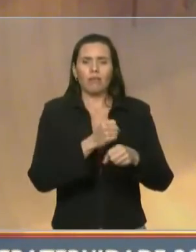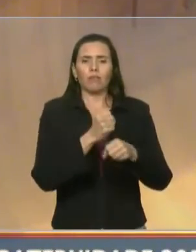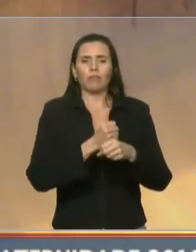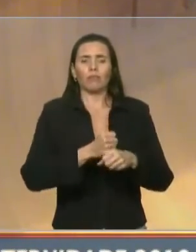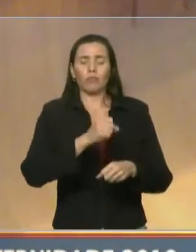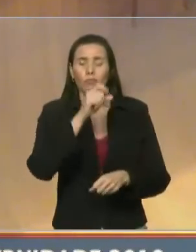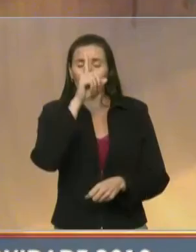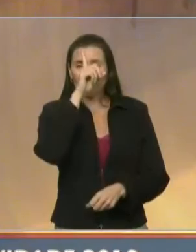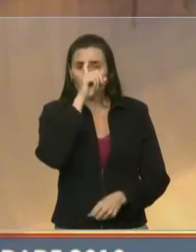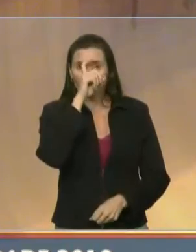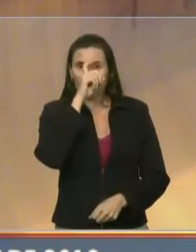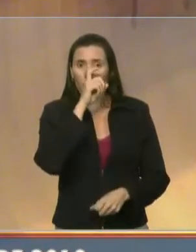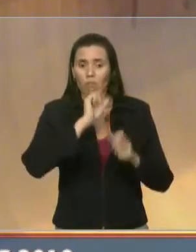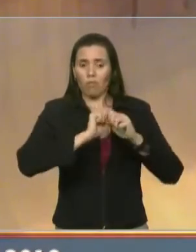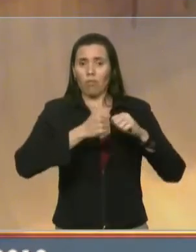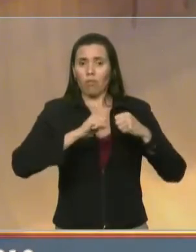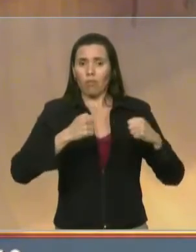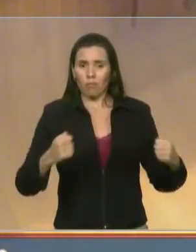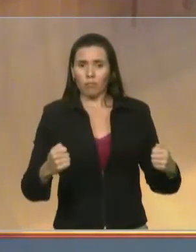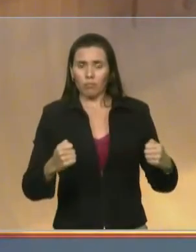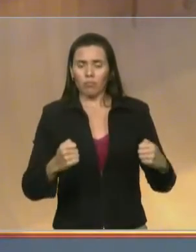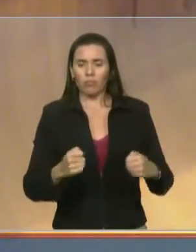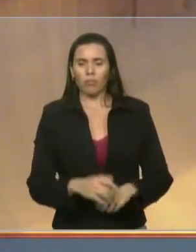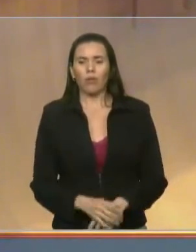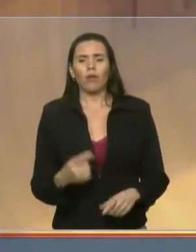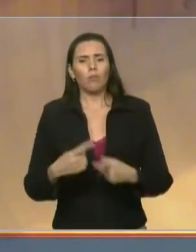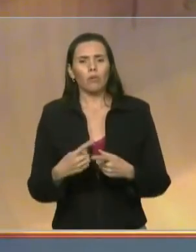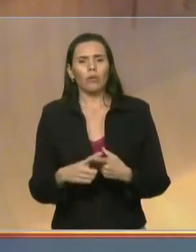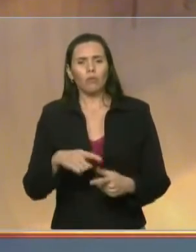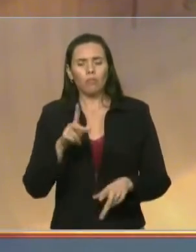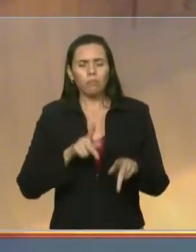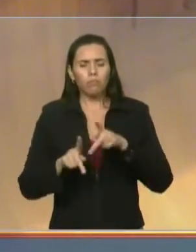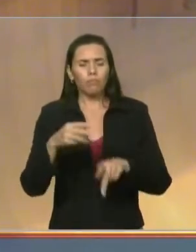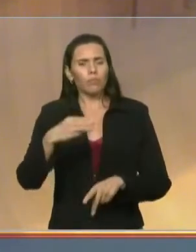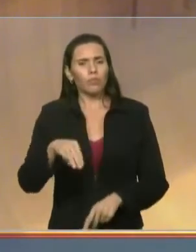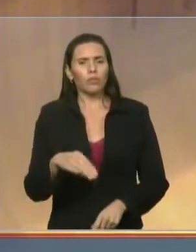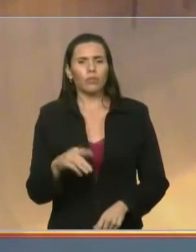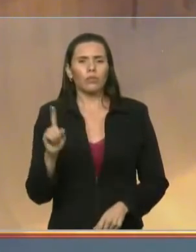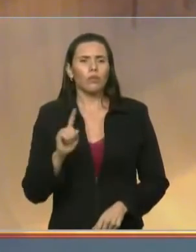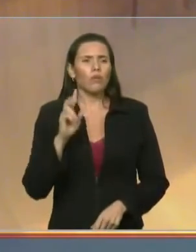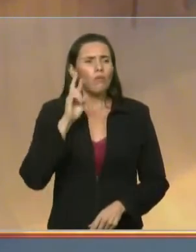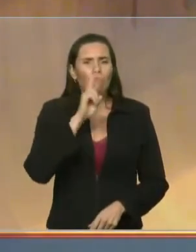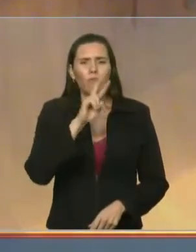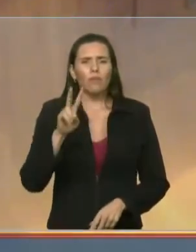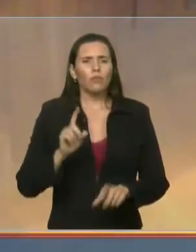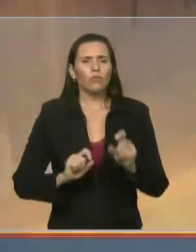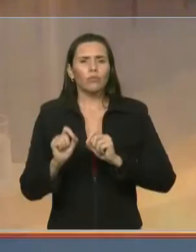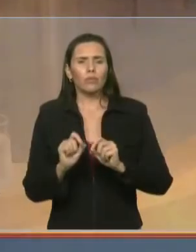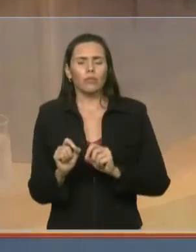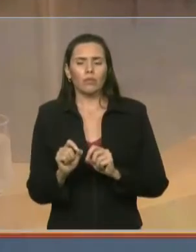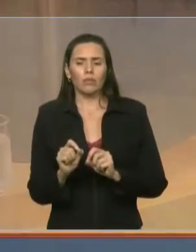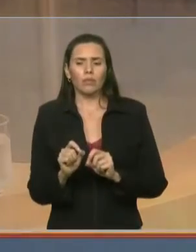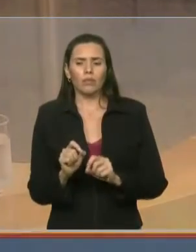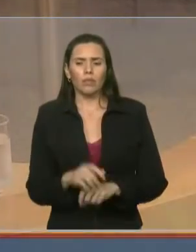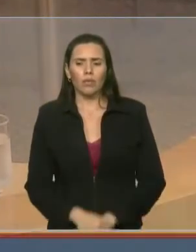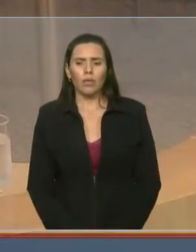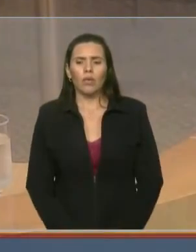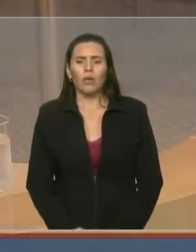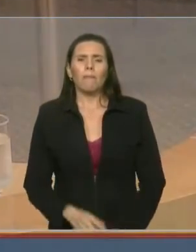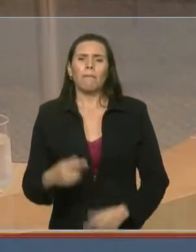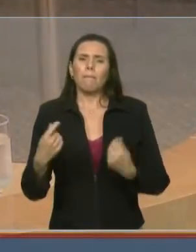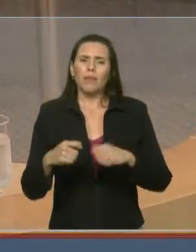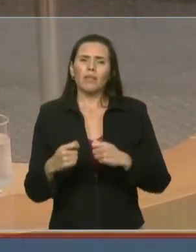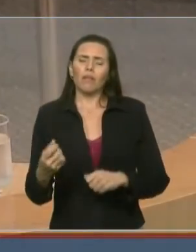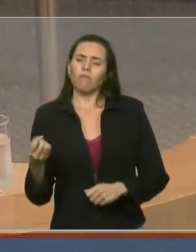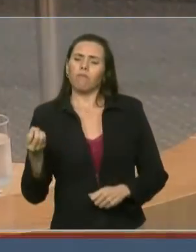alta complexidade, para que o cidadão maranhense não veja que a sua necessidade de atendimento se encontra nas capitais